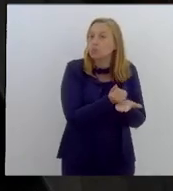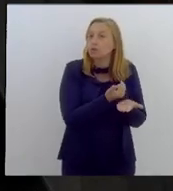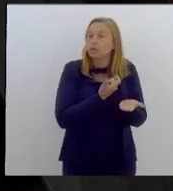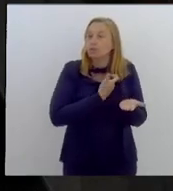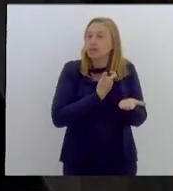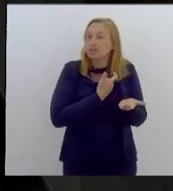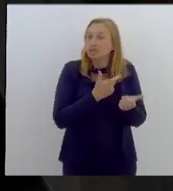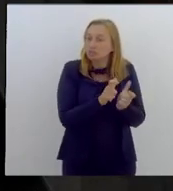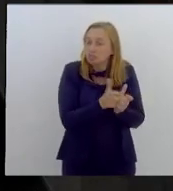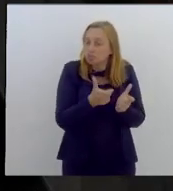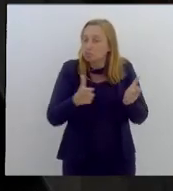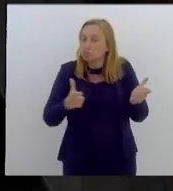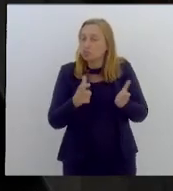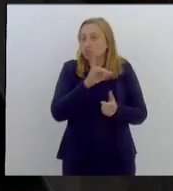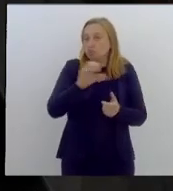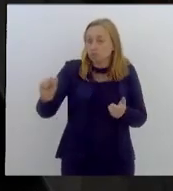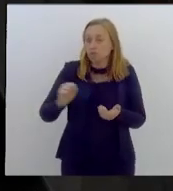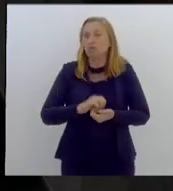esse ICMS.